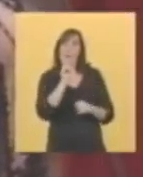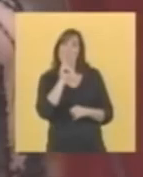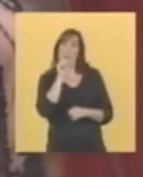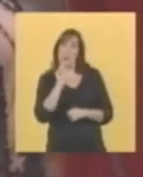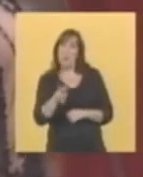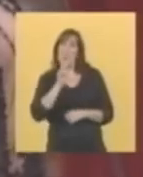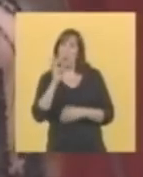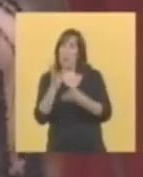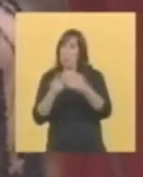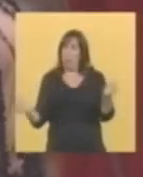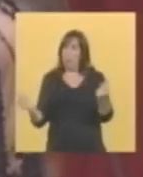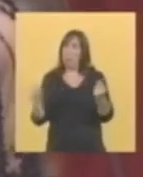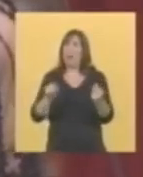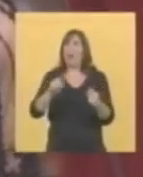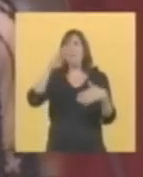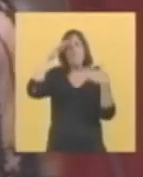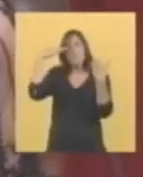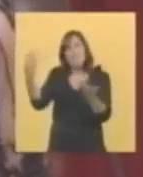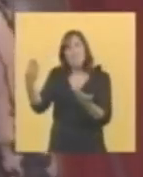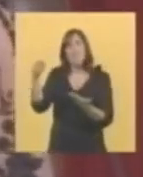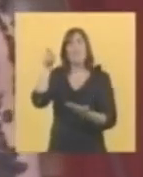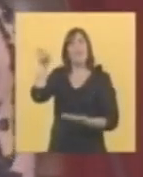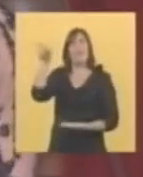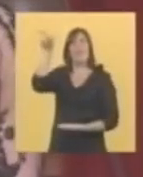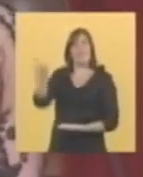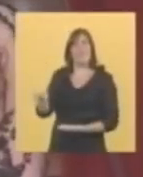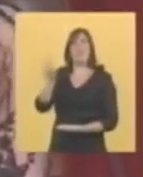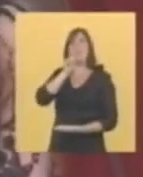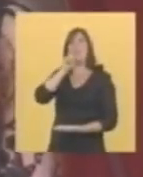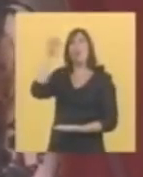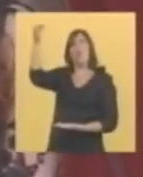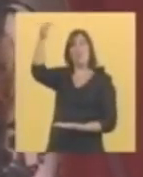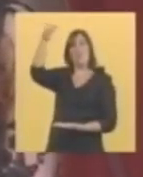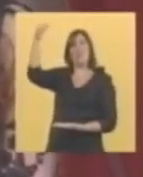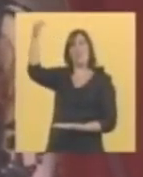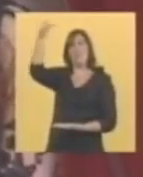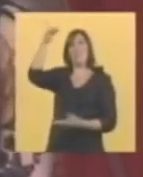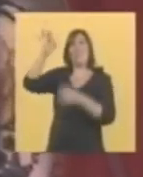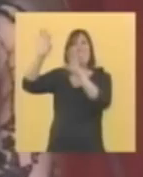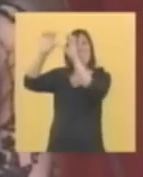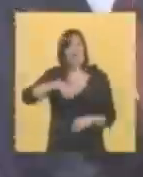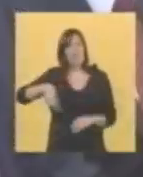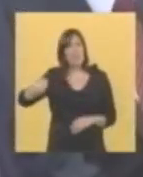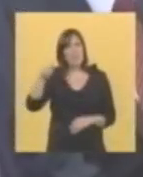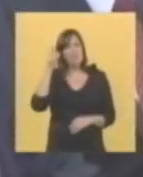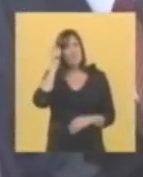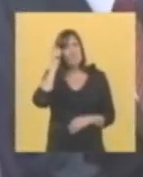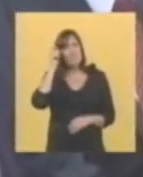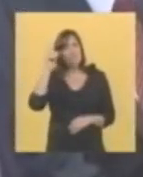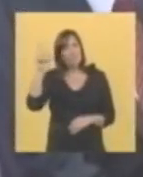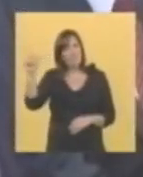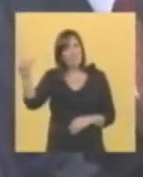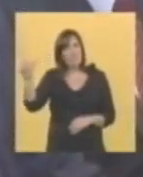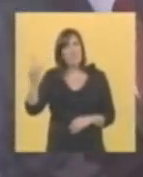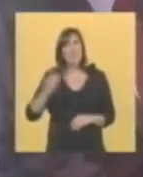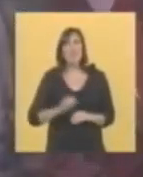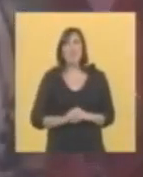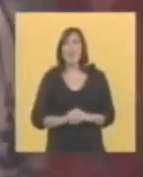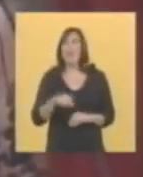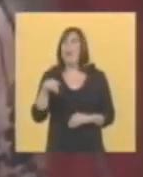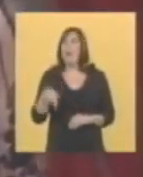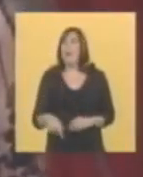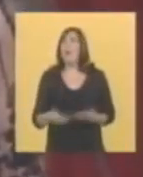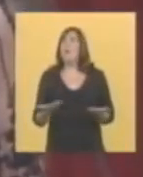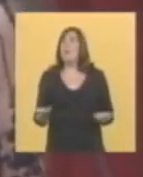interesse e que foi o consumo do mercado interno que permitiu à Argentina enfrentar a crise econômica internacional